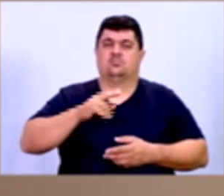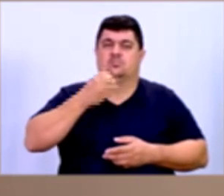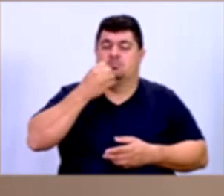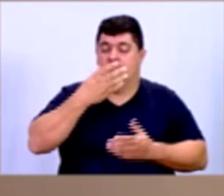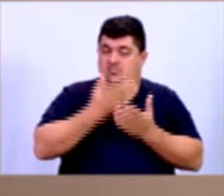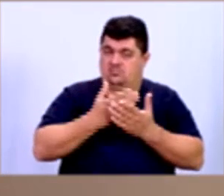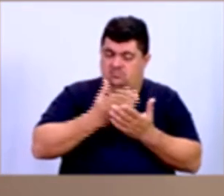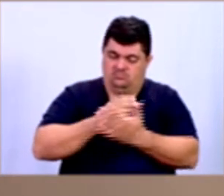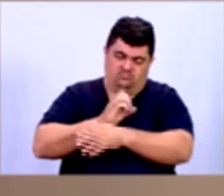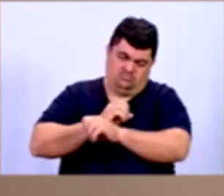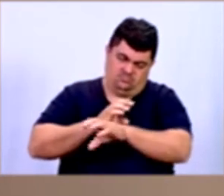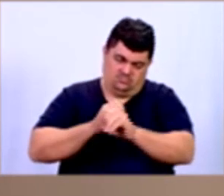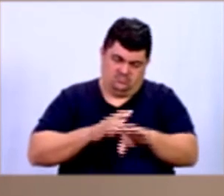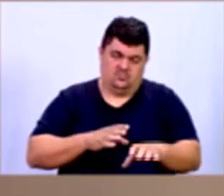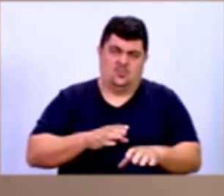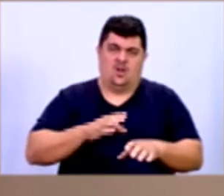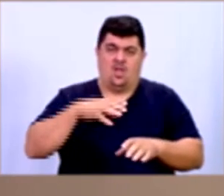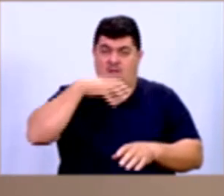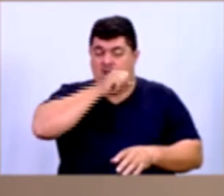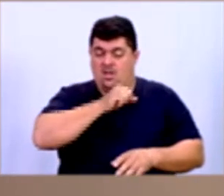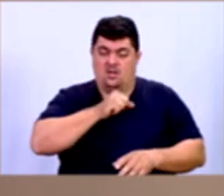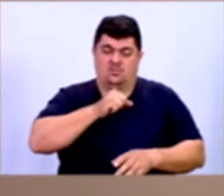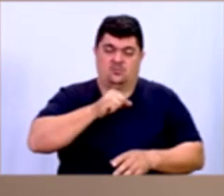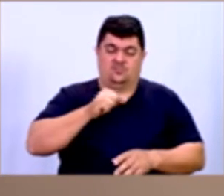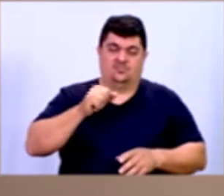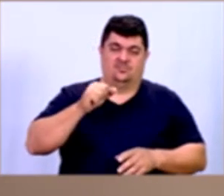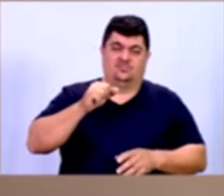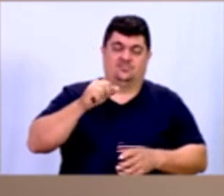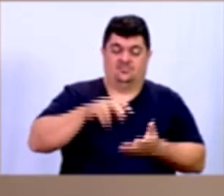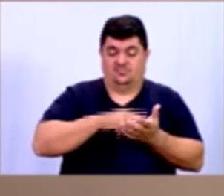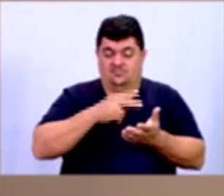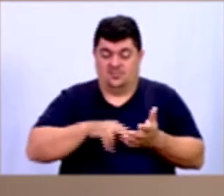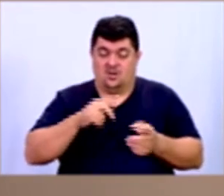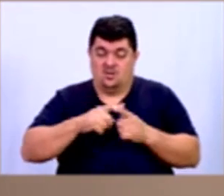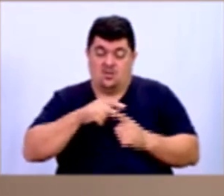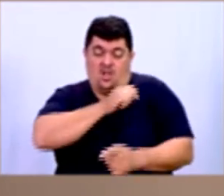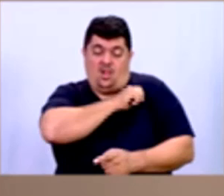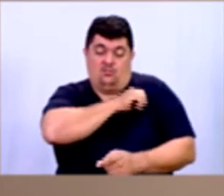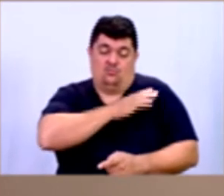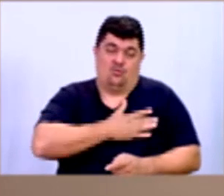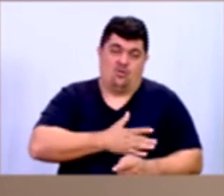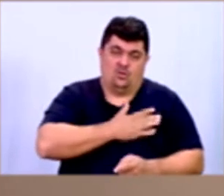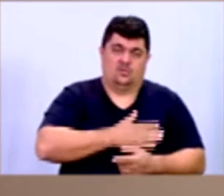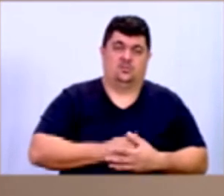boa aula, de forma dinâmica e de forma que atenda às necessidades do